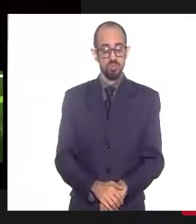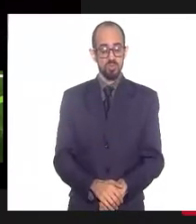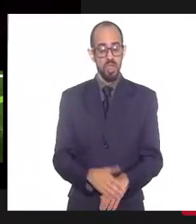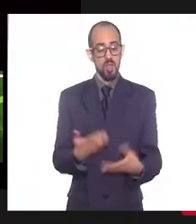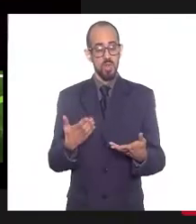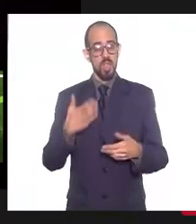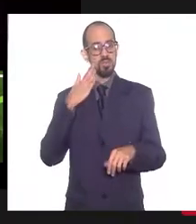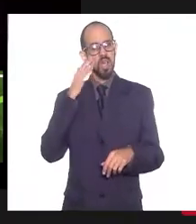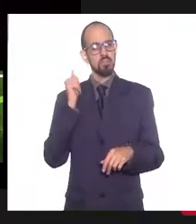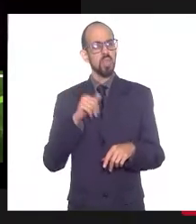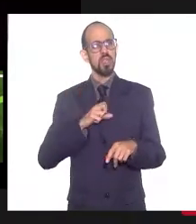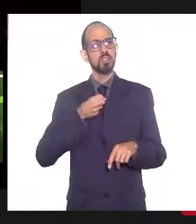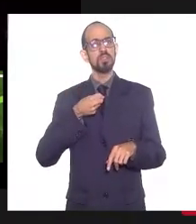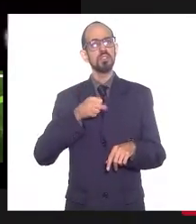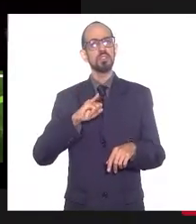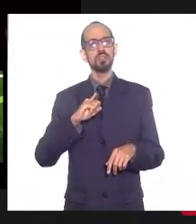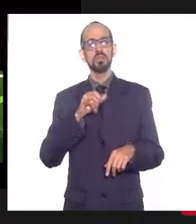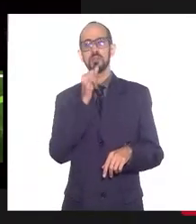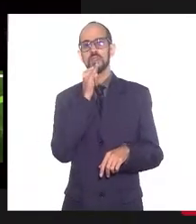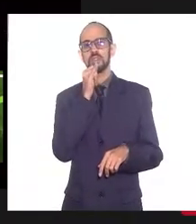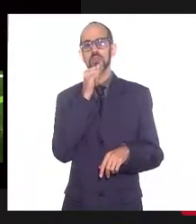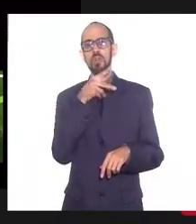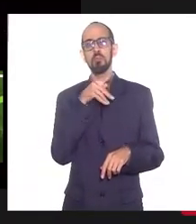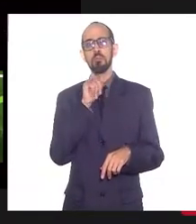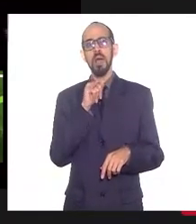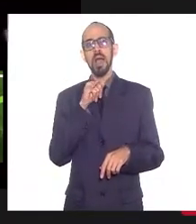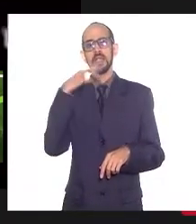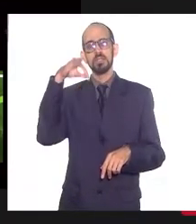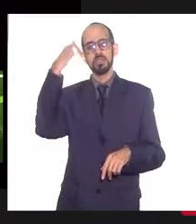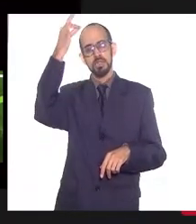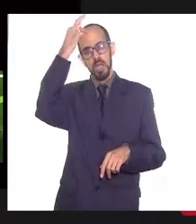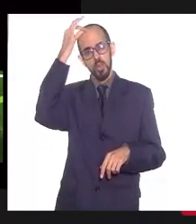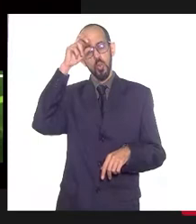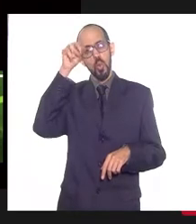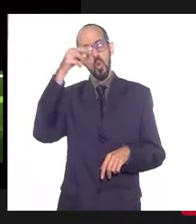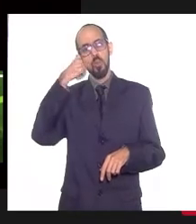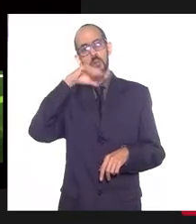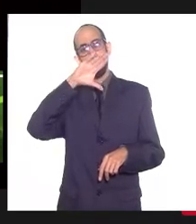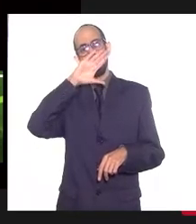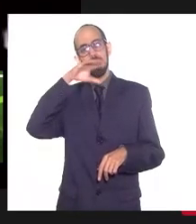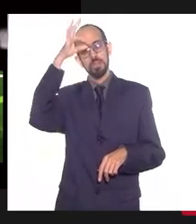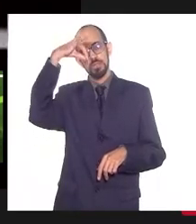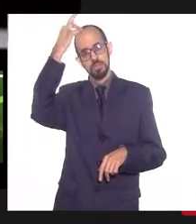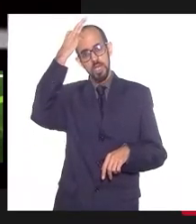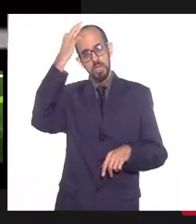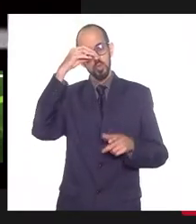Eu queria ver, se fosse um pai de santo ou uma mãe de santo, que fosse